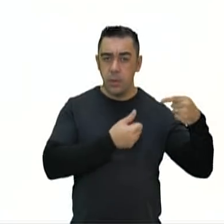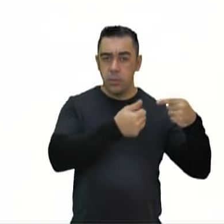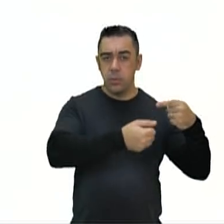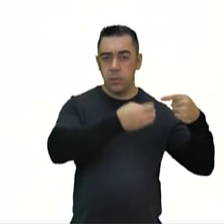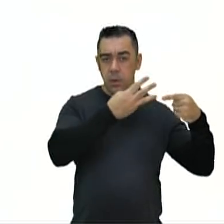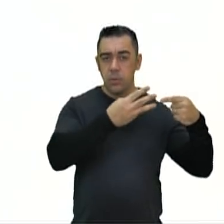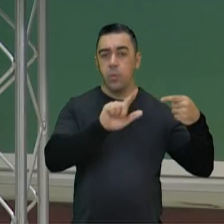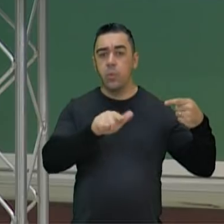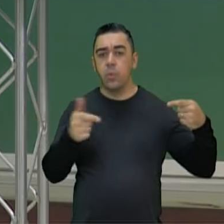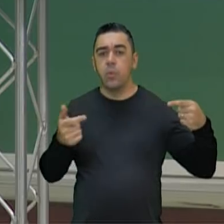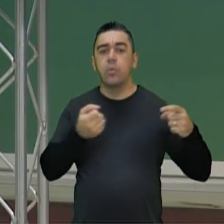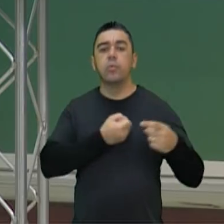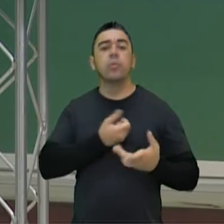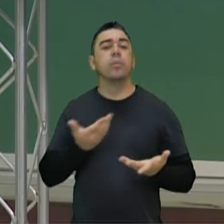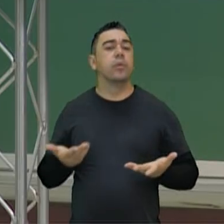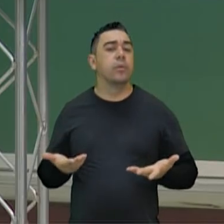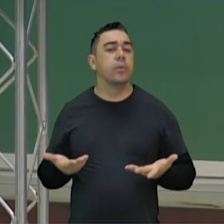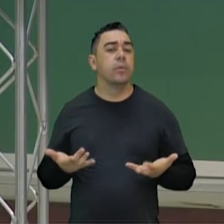o outro número?